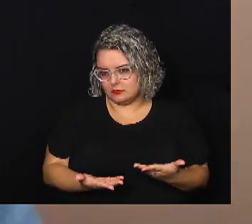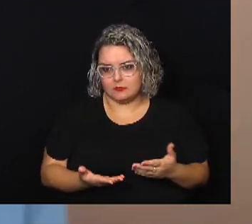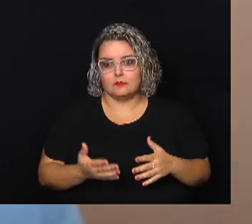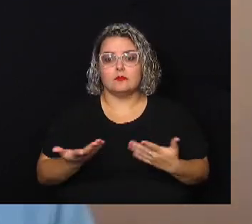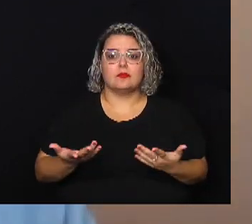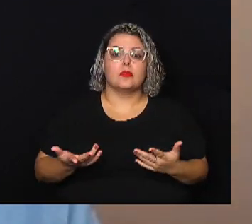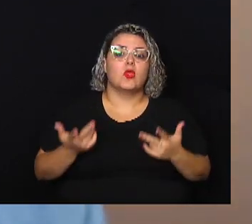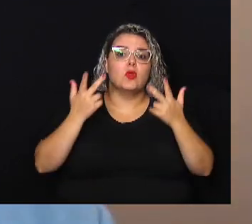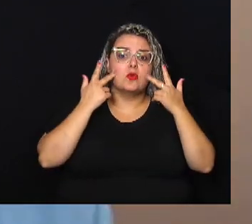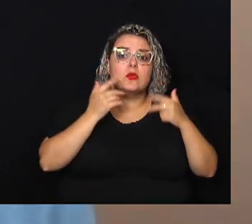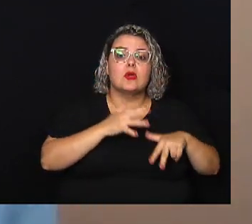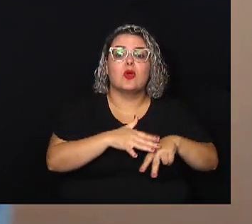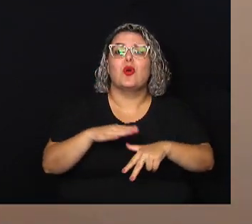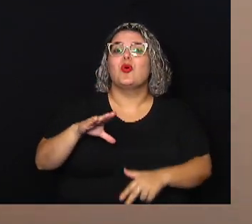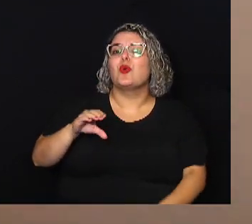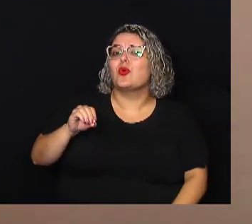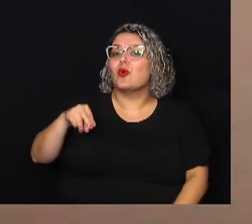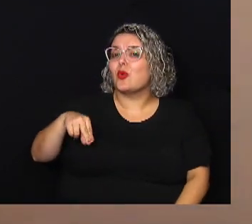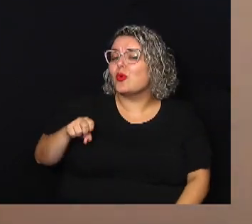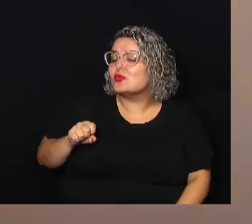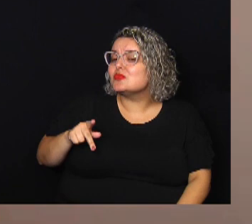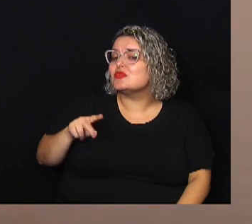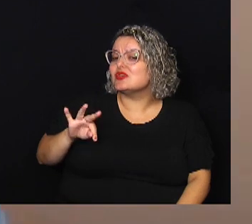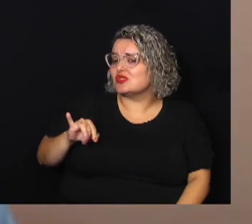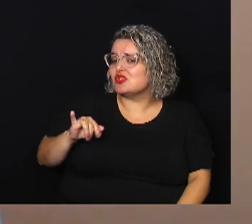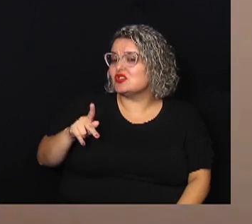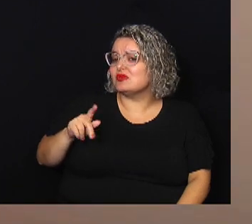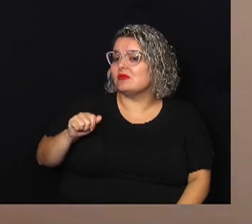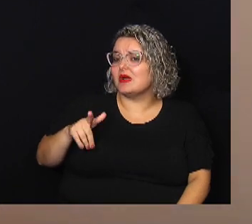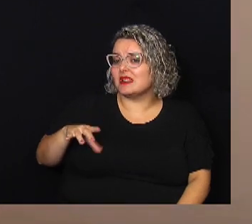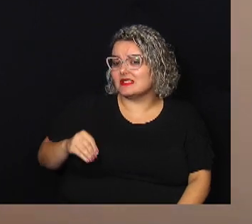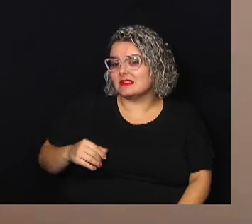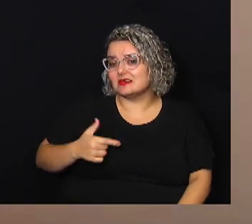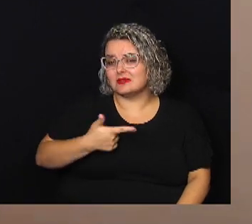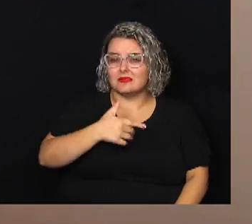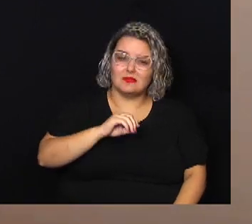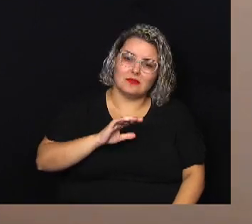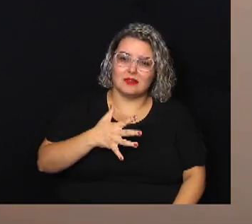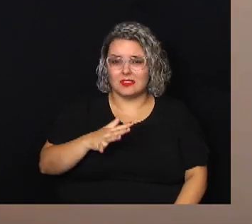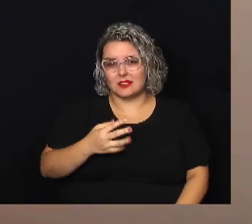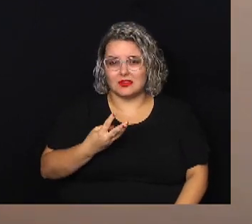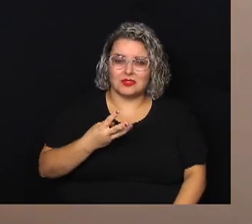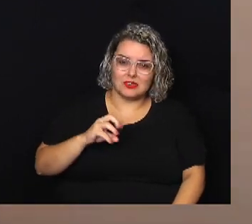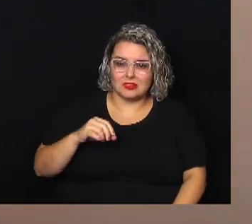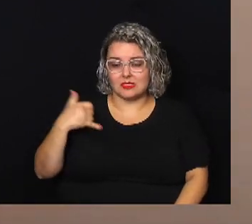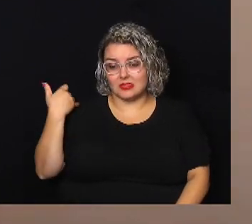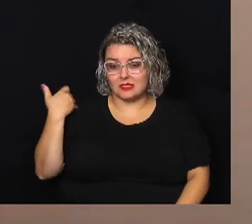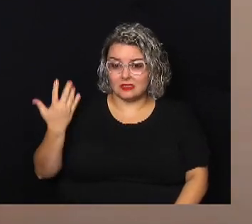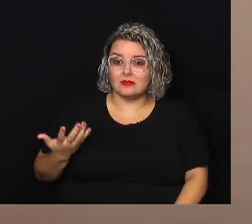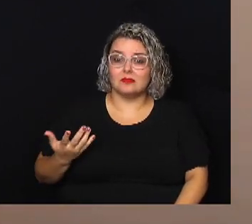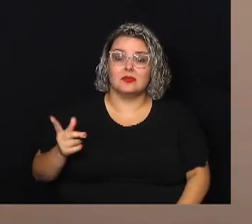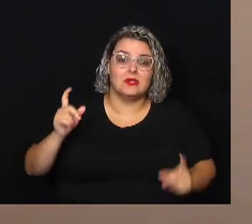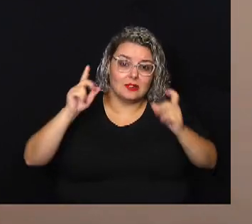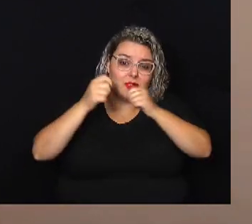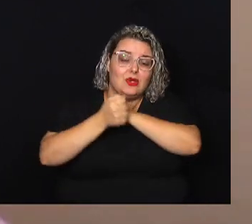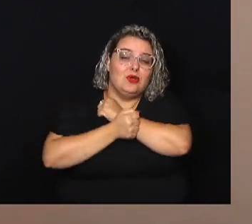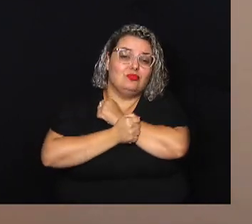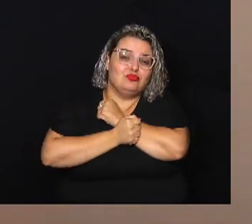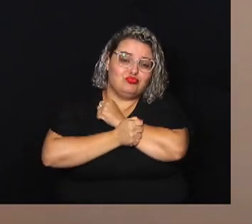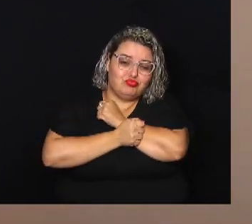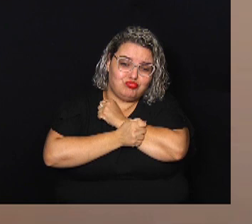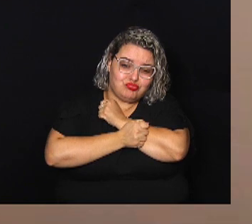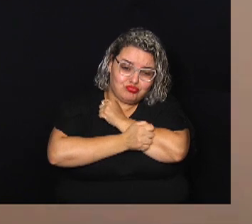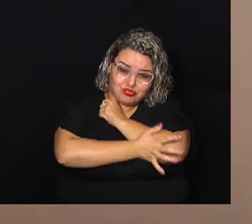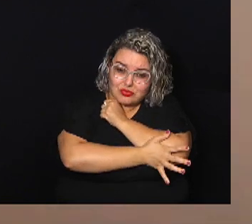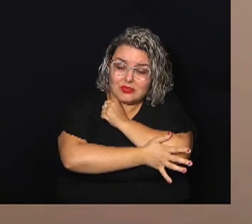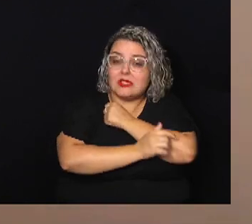têm constipação intestinal desde os 20, 30 anos, aquela dificuldade para evacuar que você não